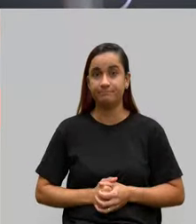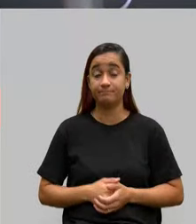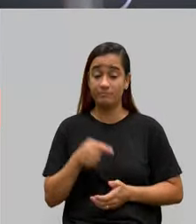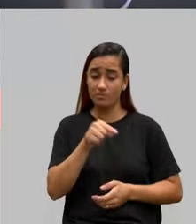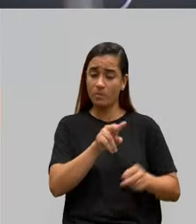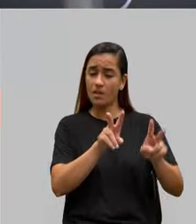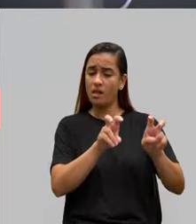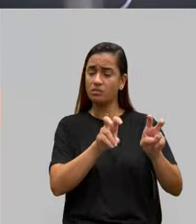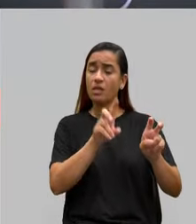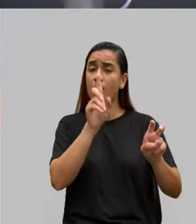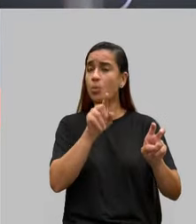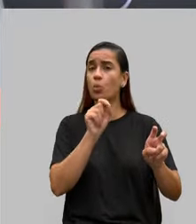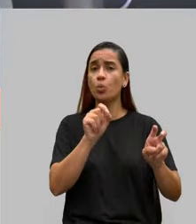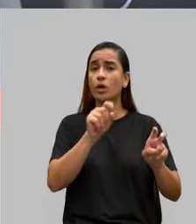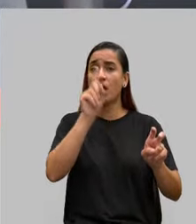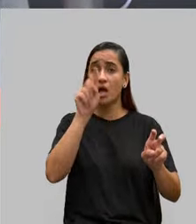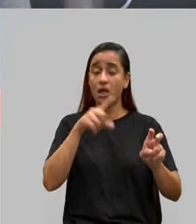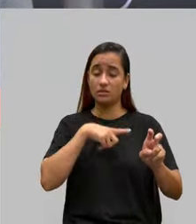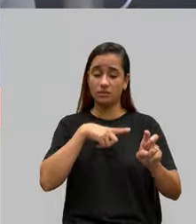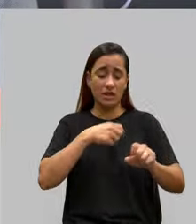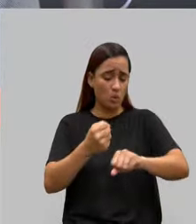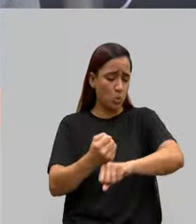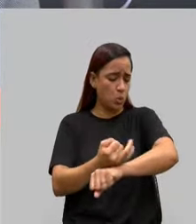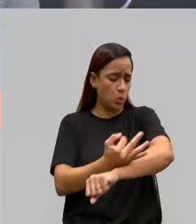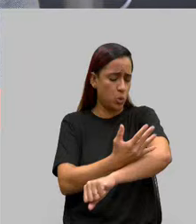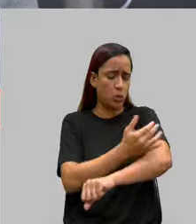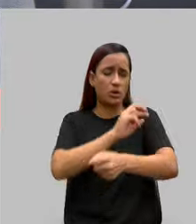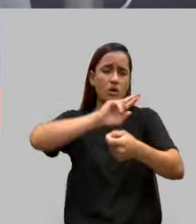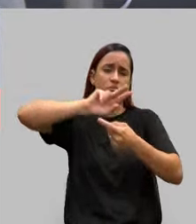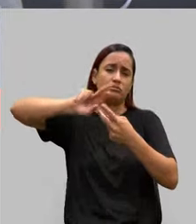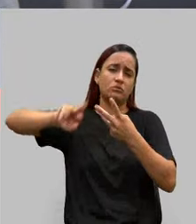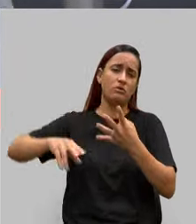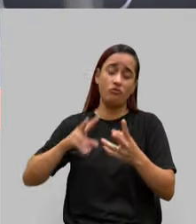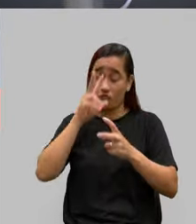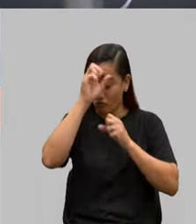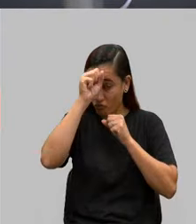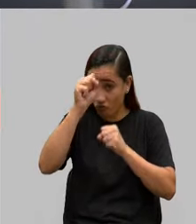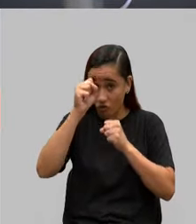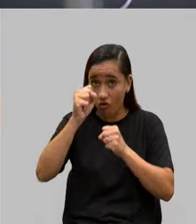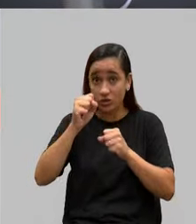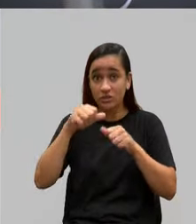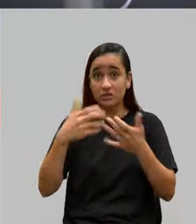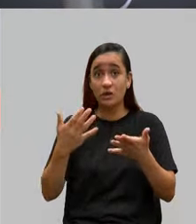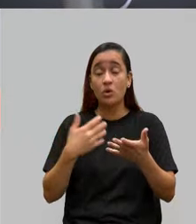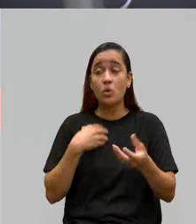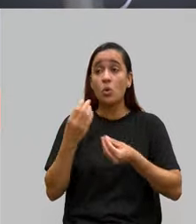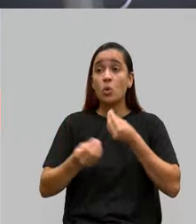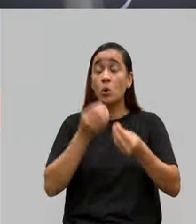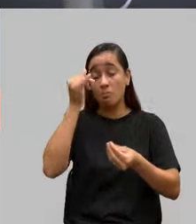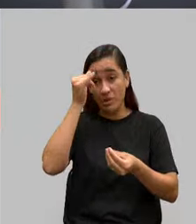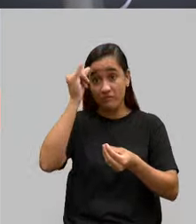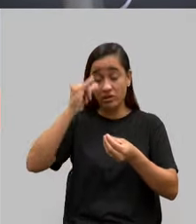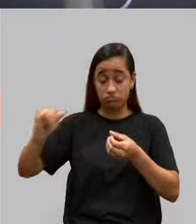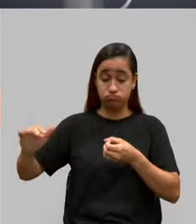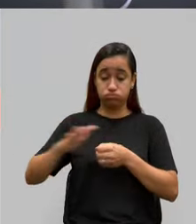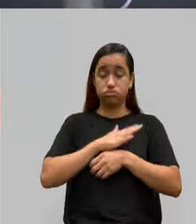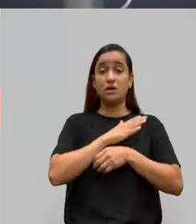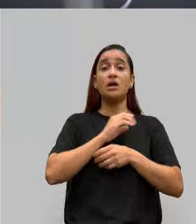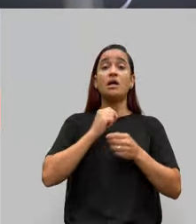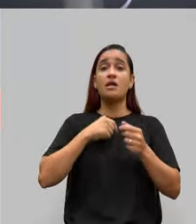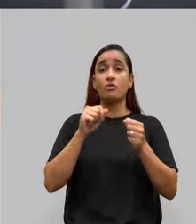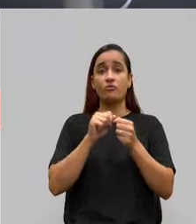pauta ela é ela é carregada de Emoções muito fortes e para evitar que elas me atropelasse eu fiz um